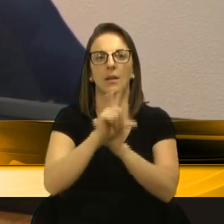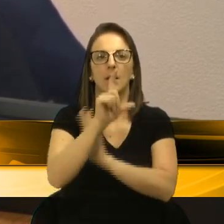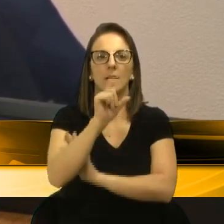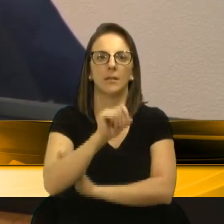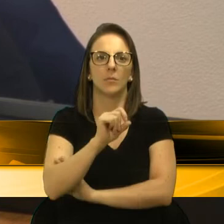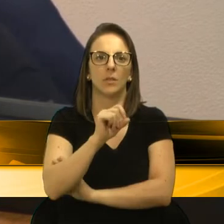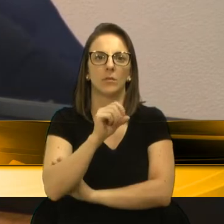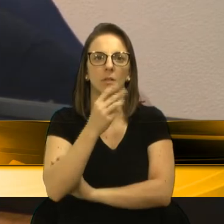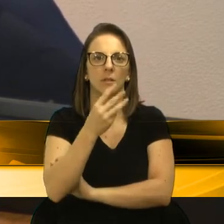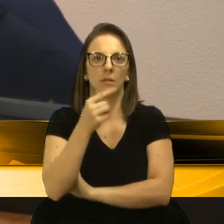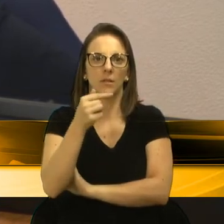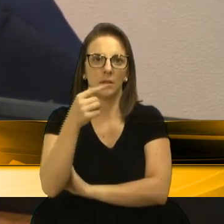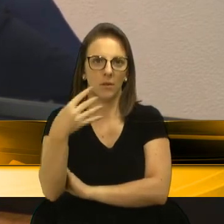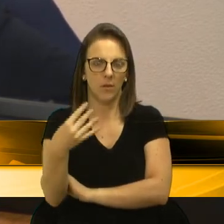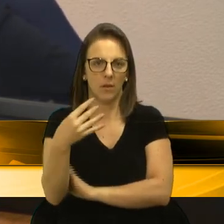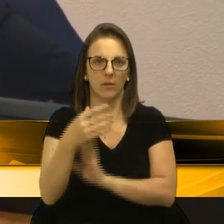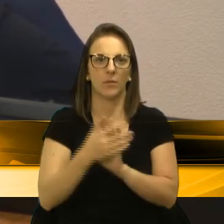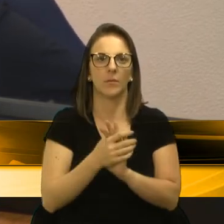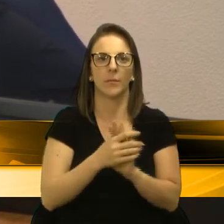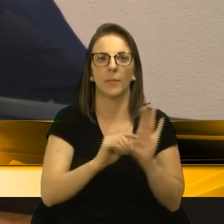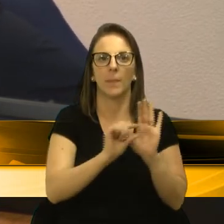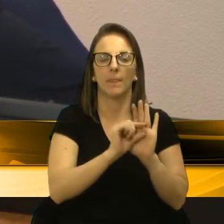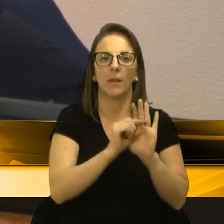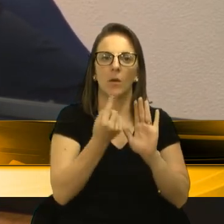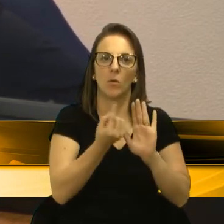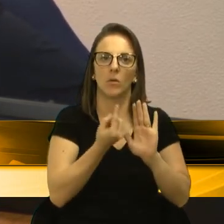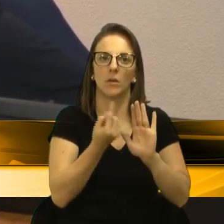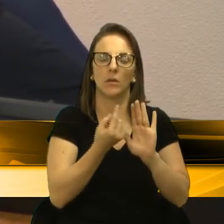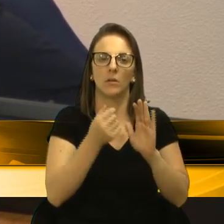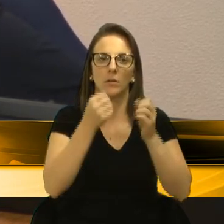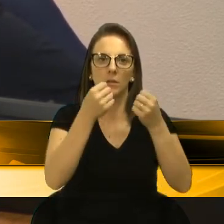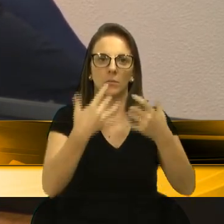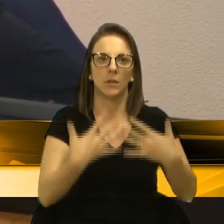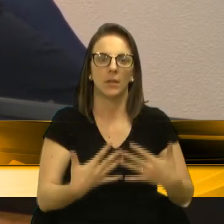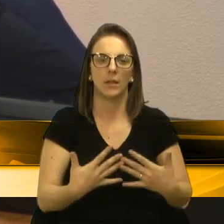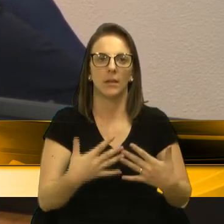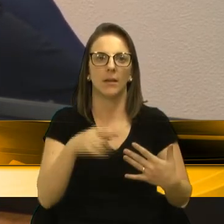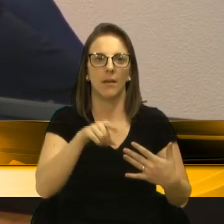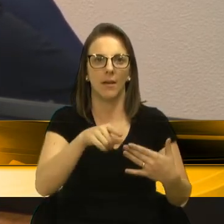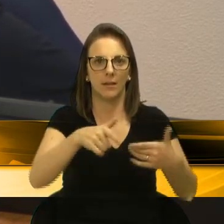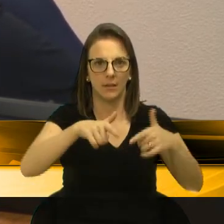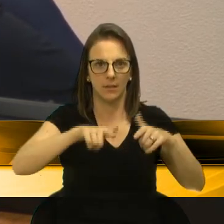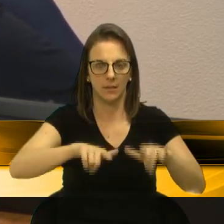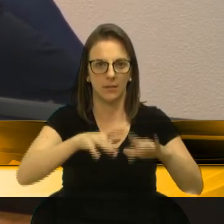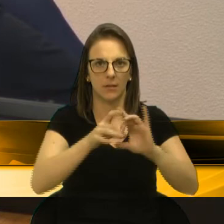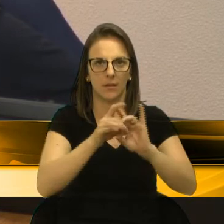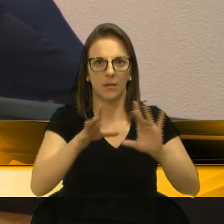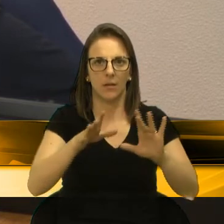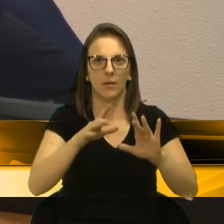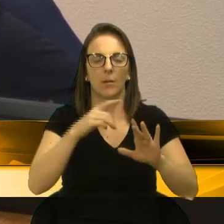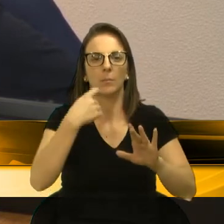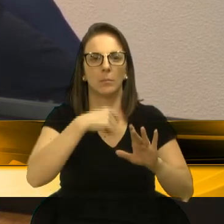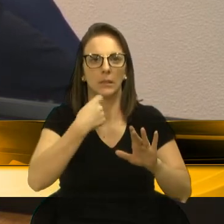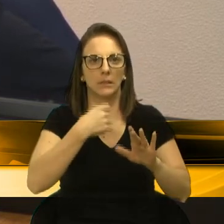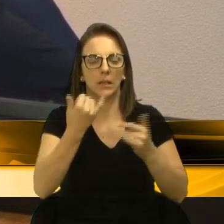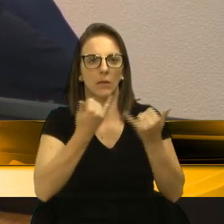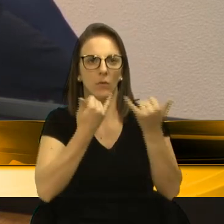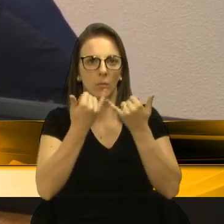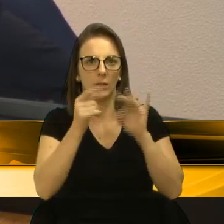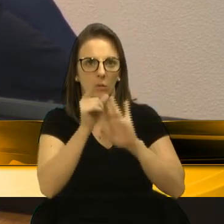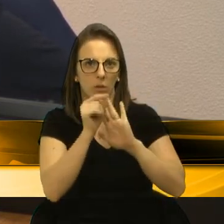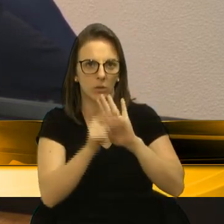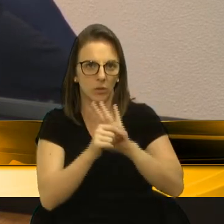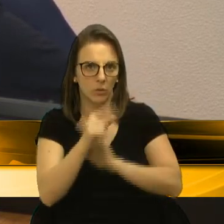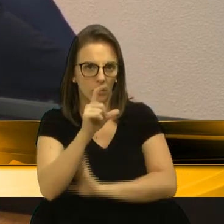87. Parágrafo único. Do auto de licença de funcionamento deverão constar, além das informações referidas no artigo 10, o número de vagas e